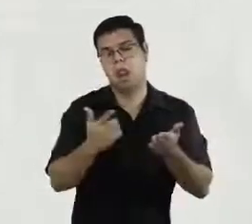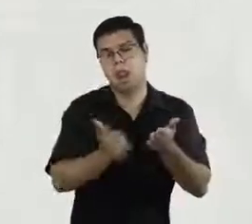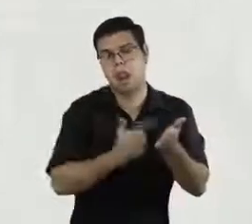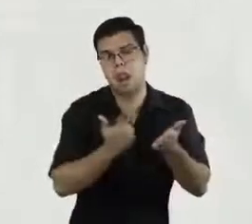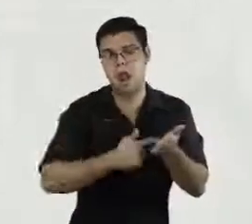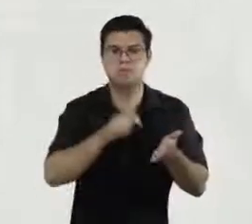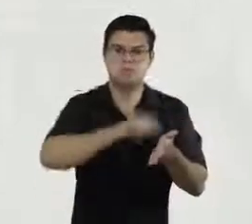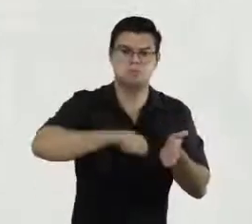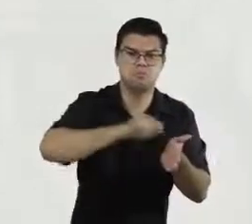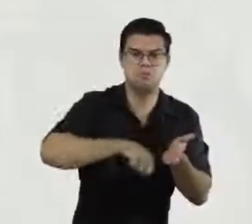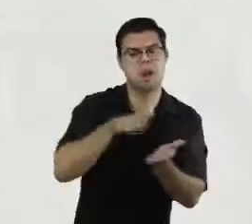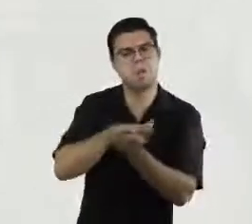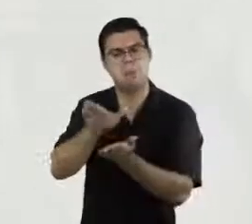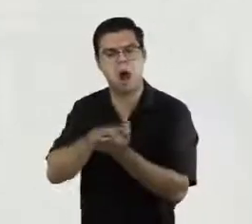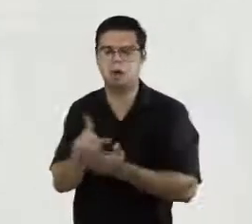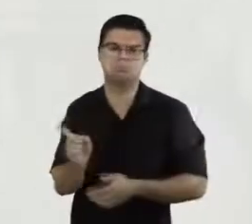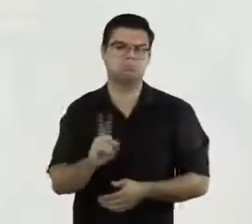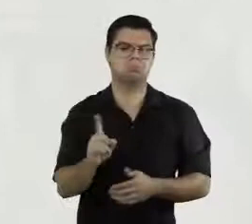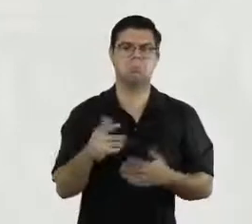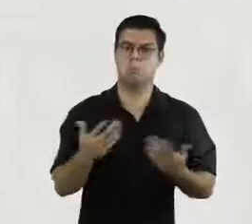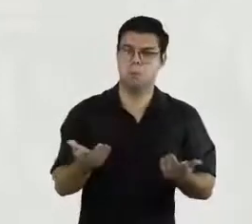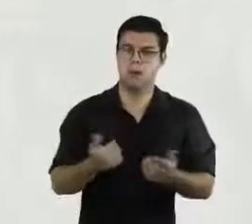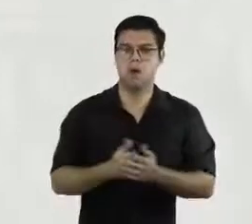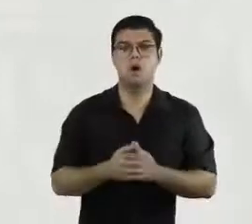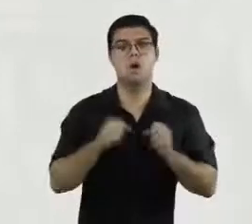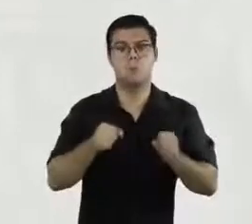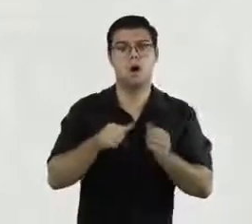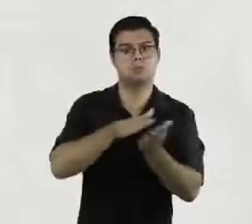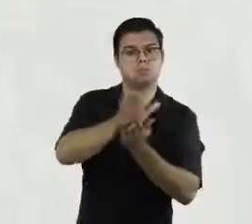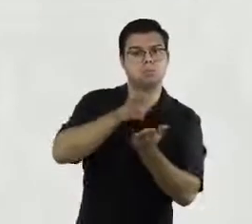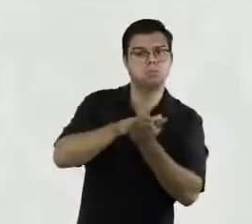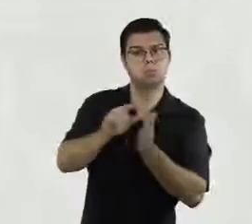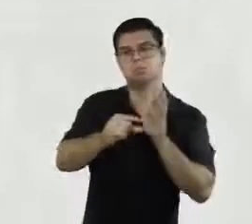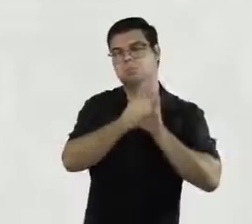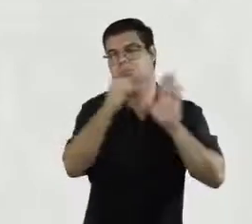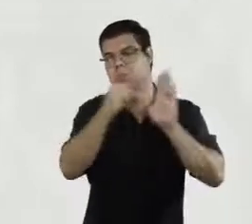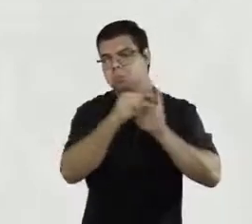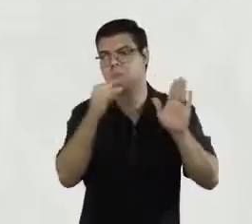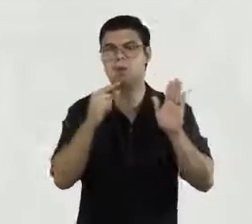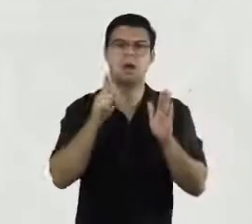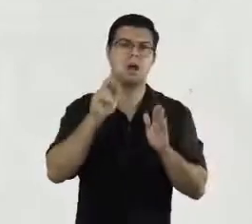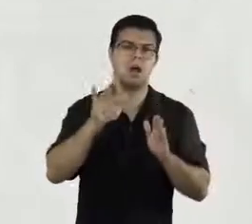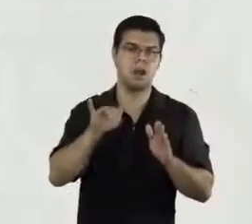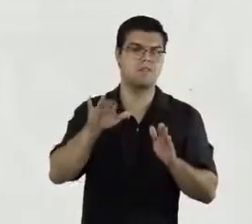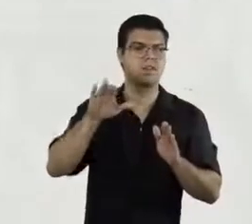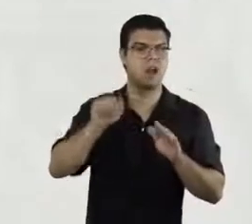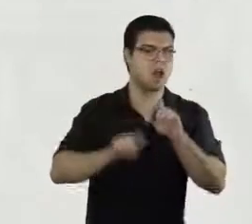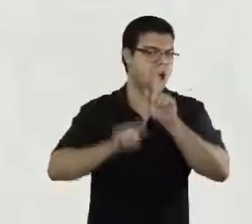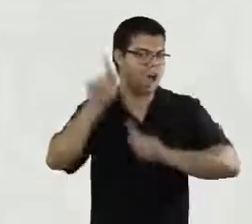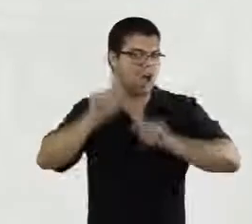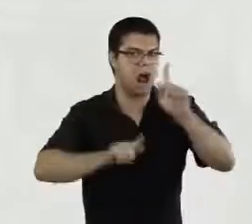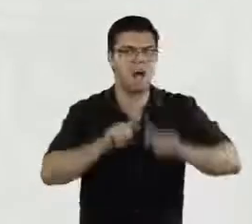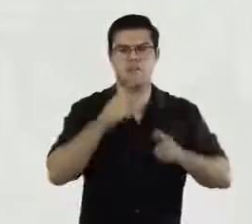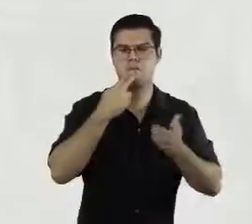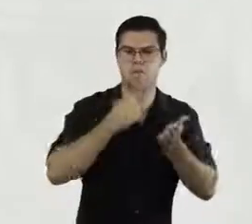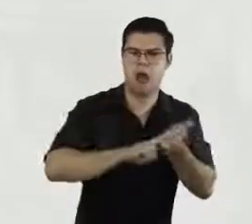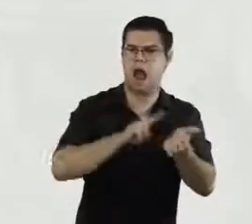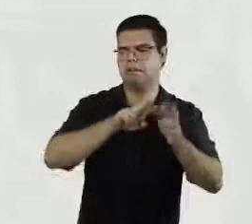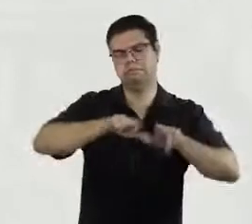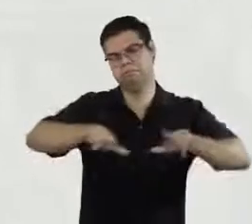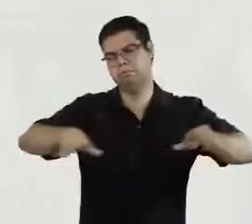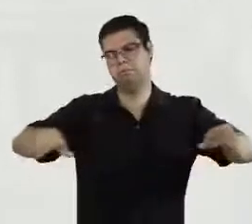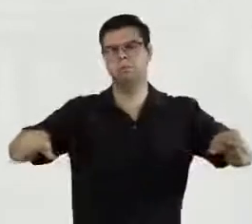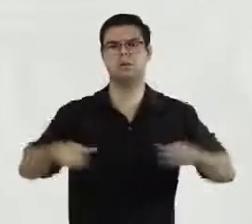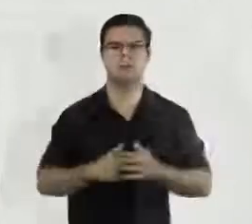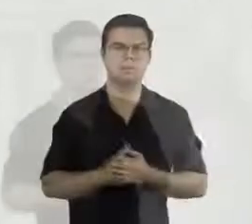manuscritos, impressos ou não, publicações seriadas, reproduções gráficas, desenhos, grafuras, cartas, por aí